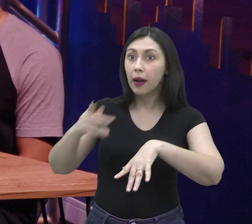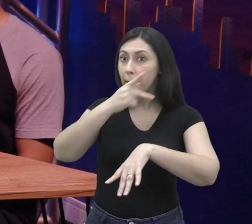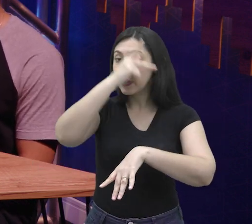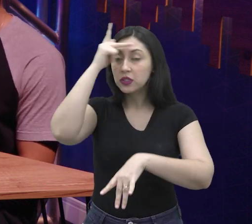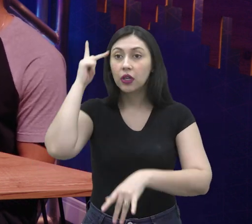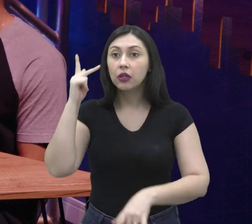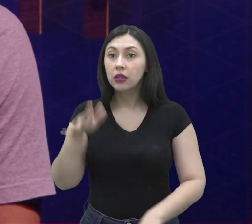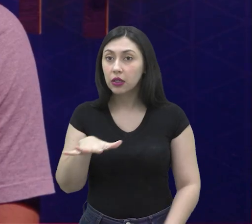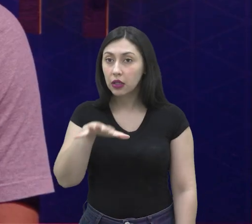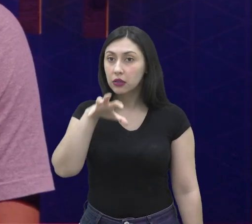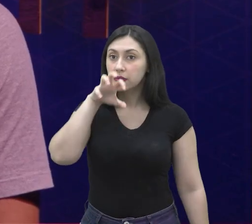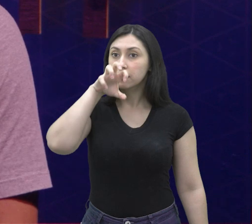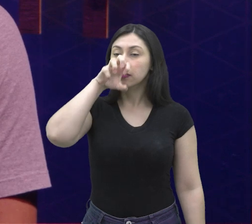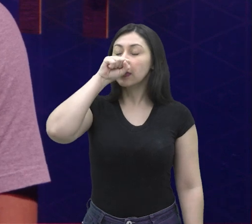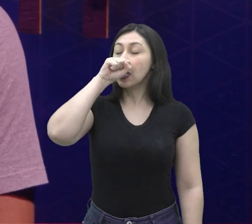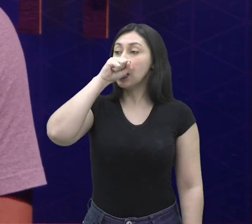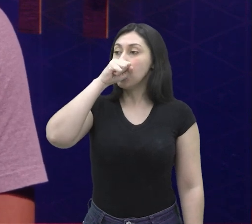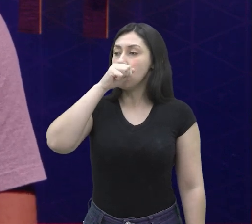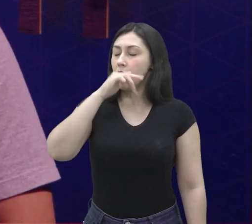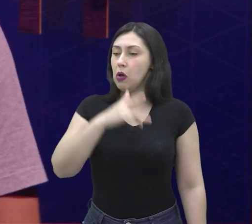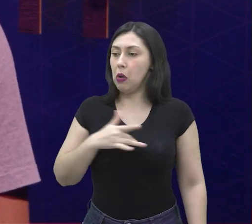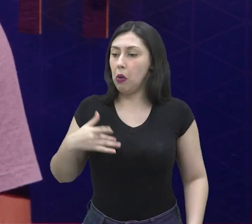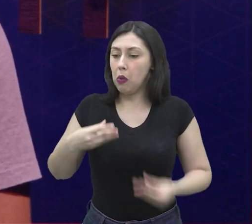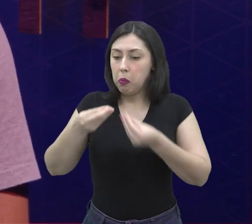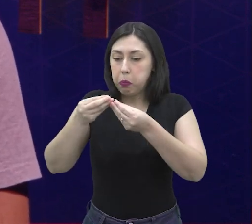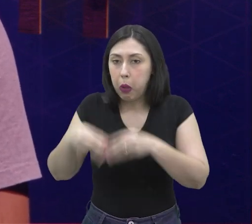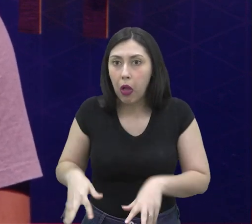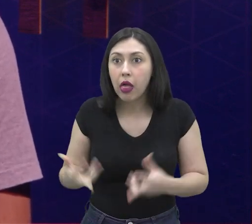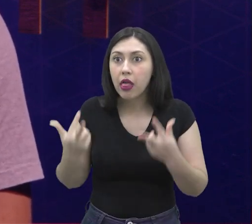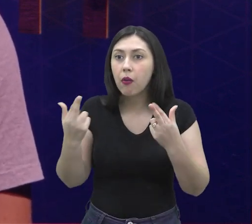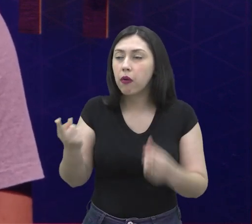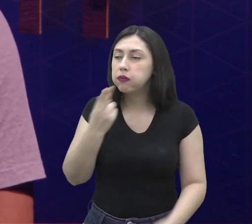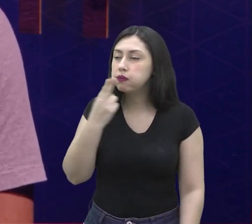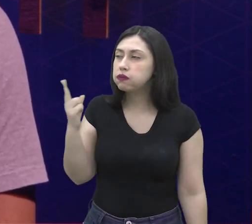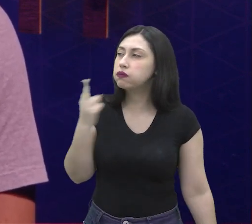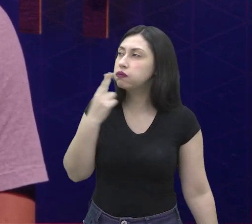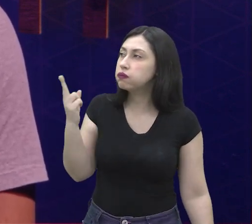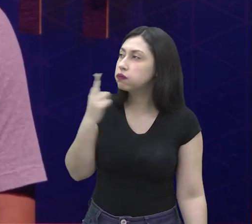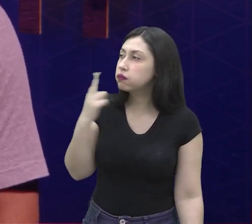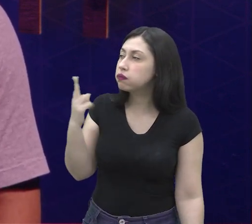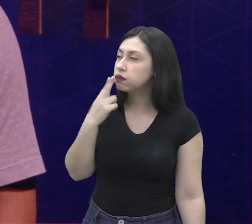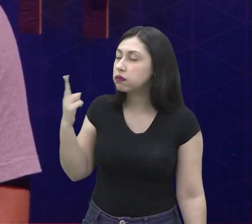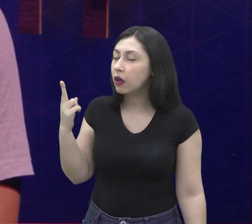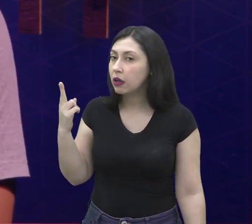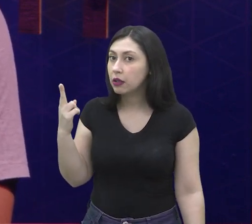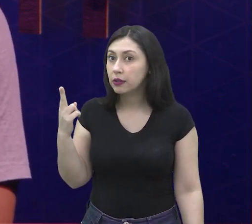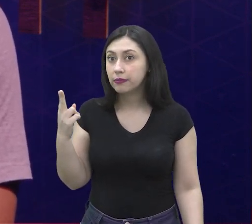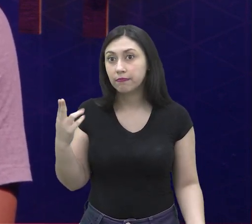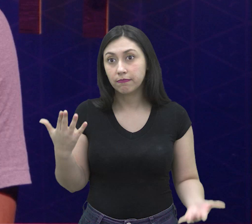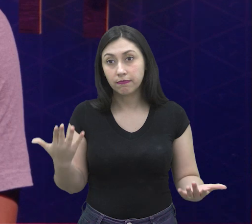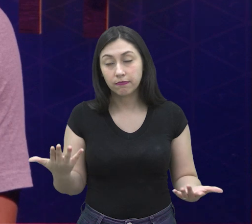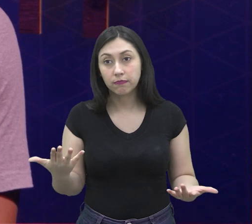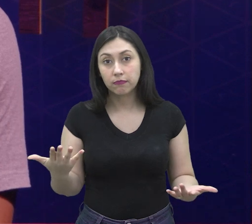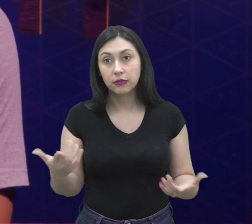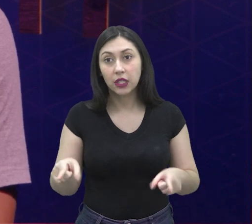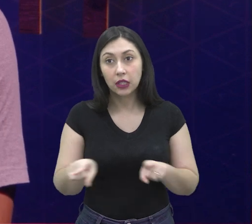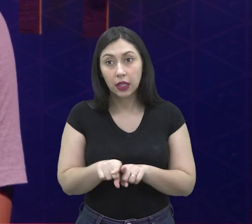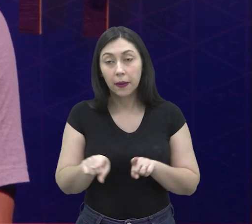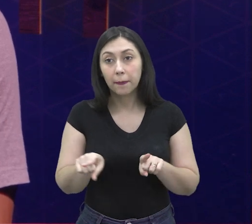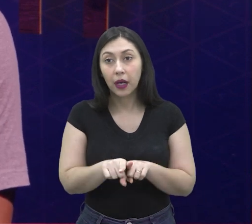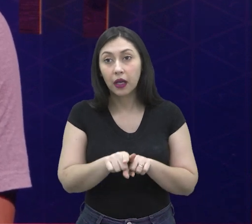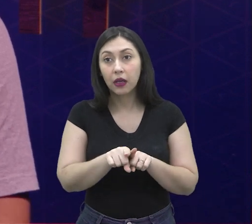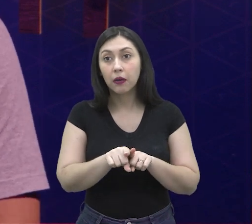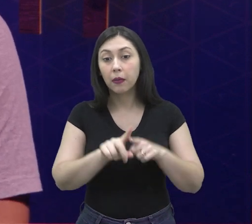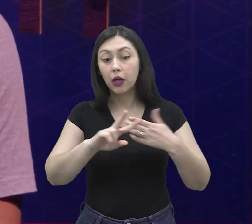inala ficar muito mal, né, como se tivesse fumado todos os dias, e a gente cai